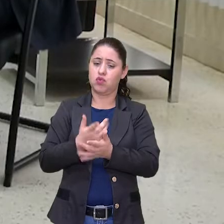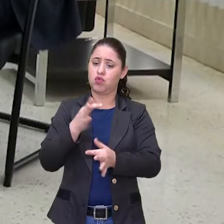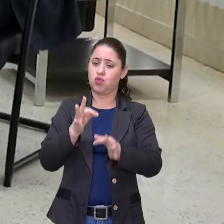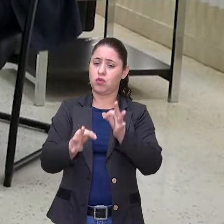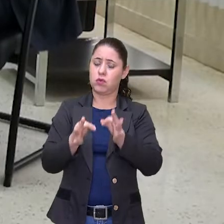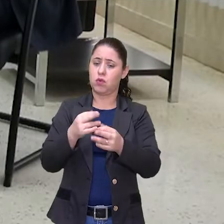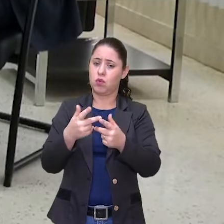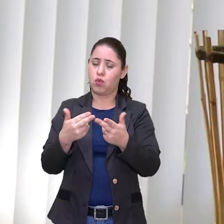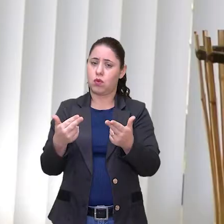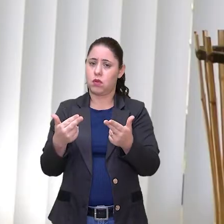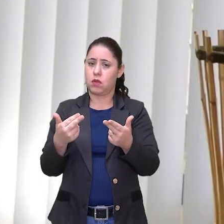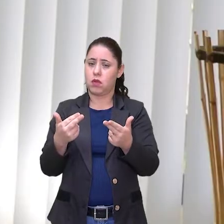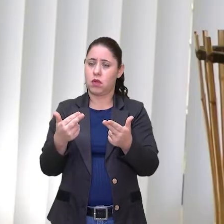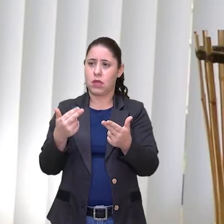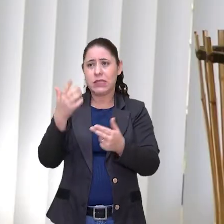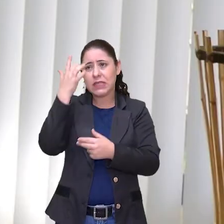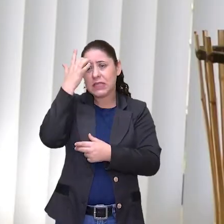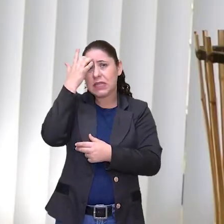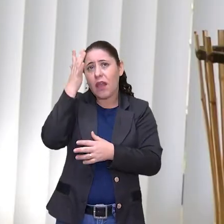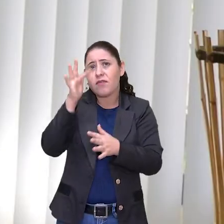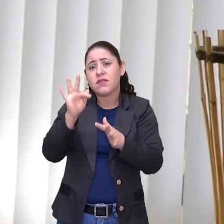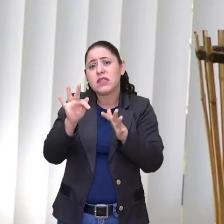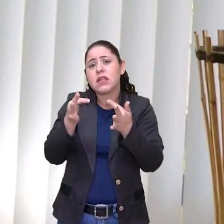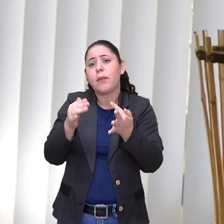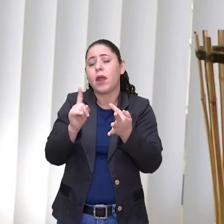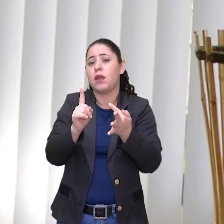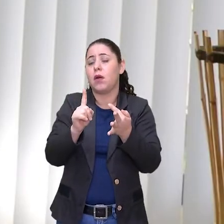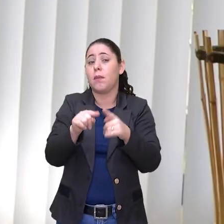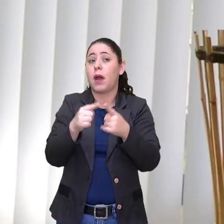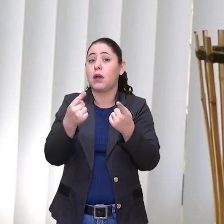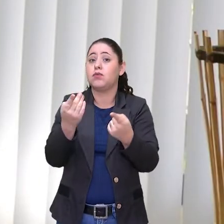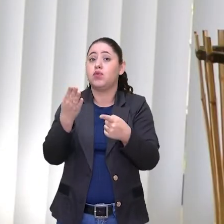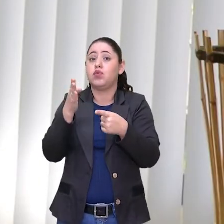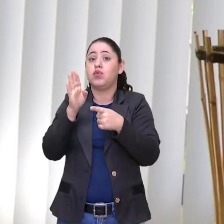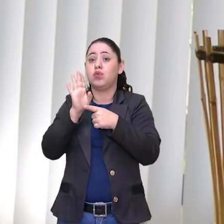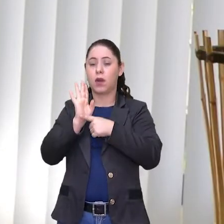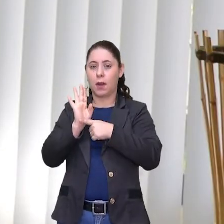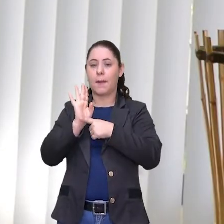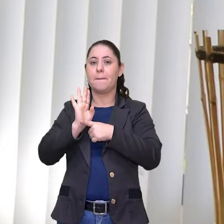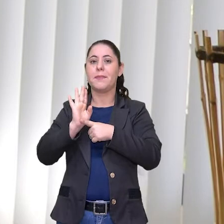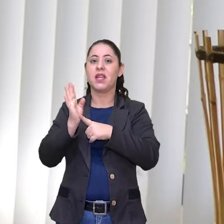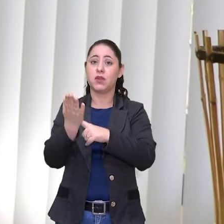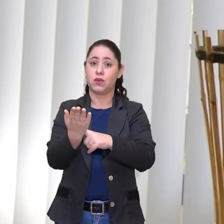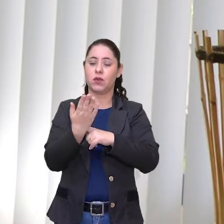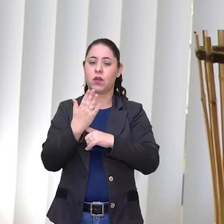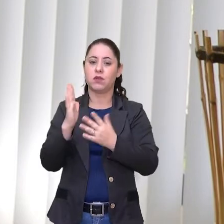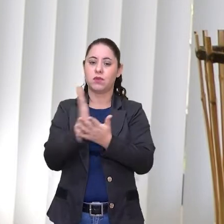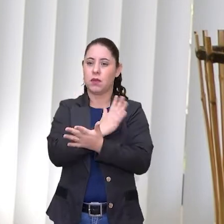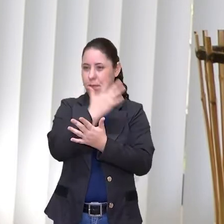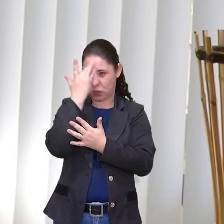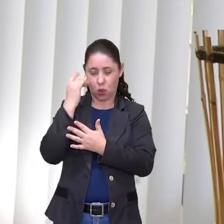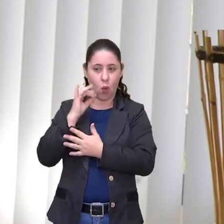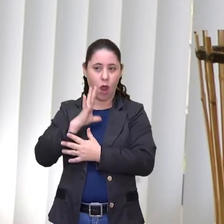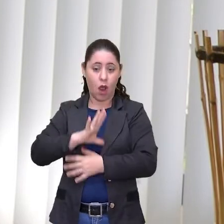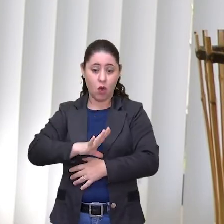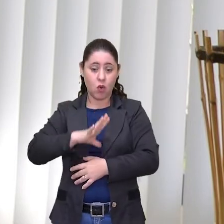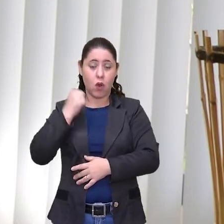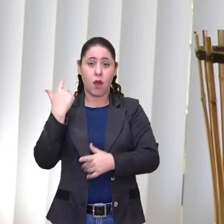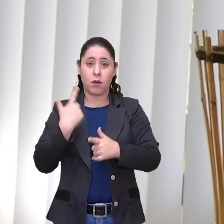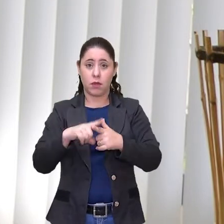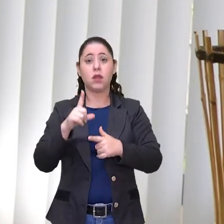algo simples, mas é algo que pode ser muito vantajoso. Nem todas as pessoas gostam ou